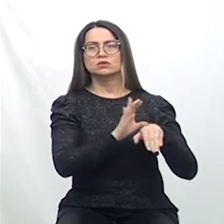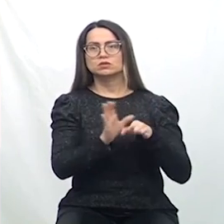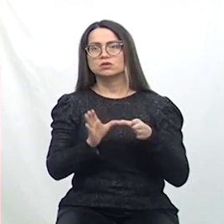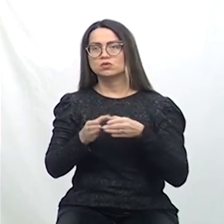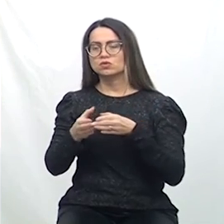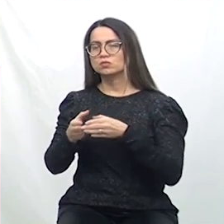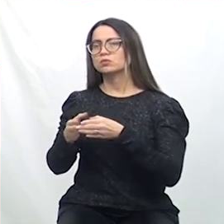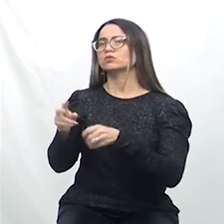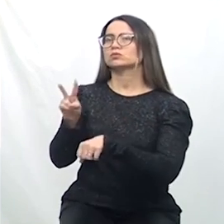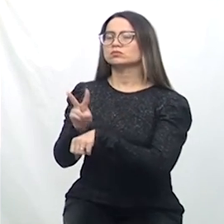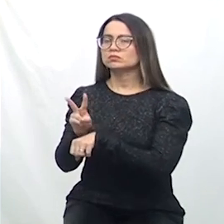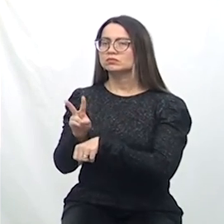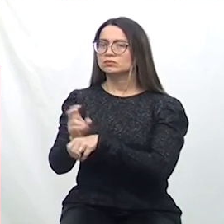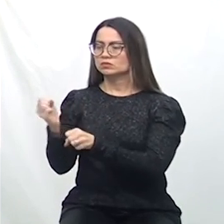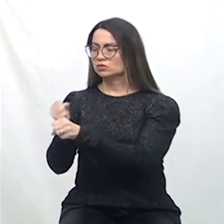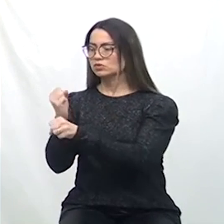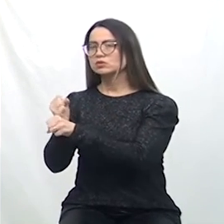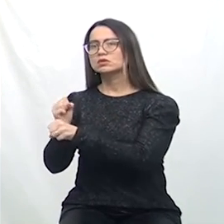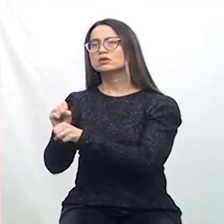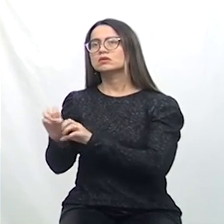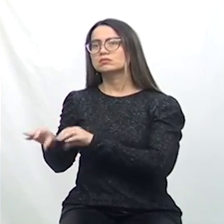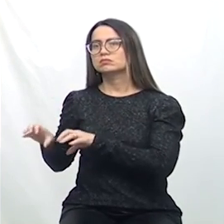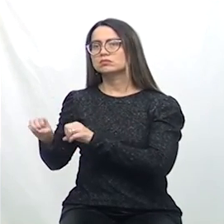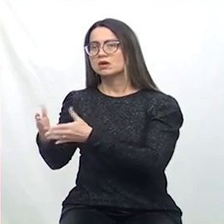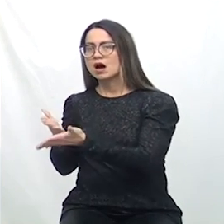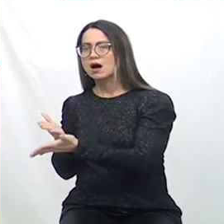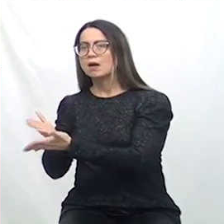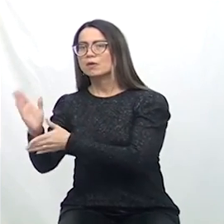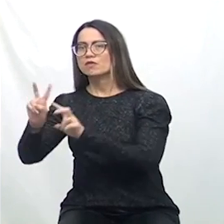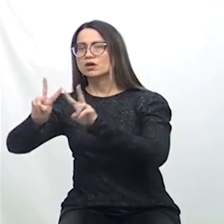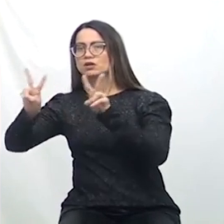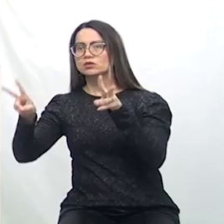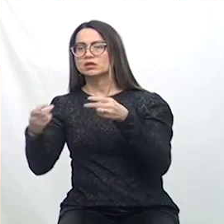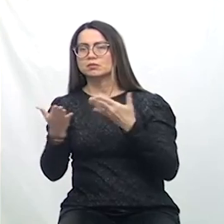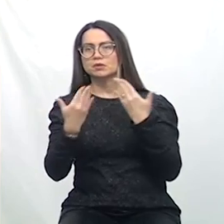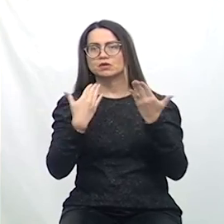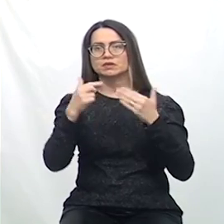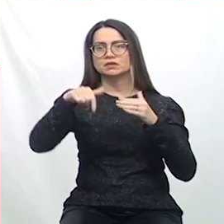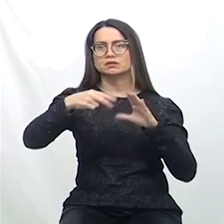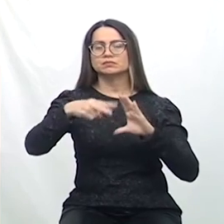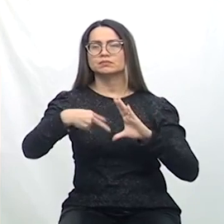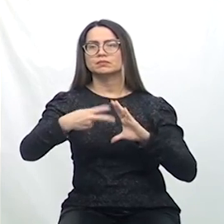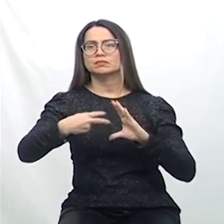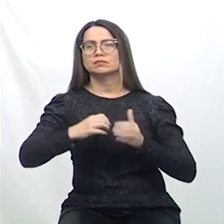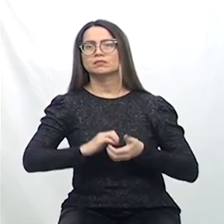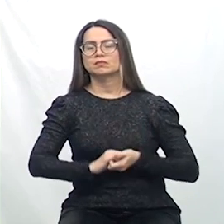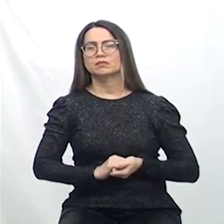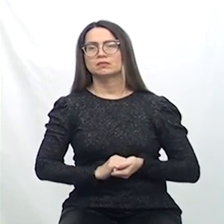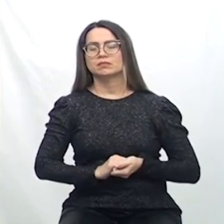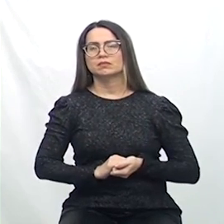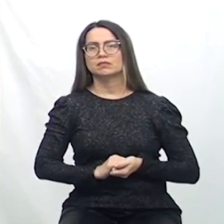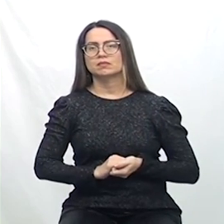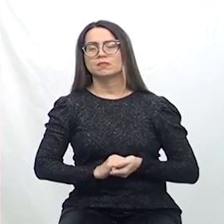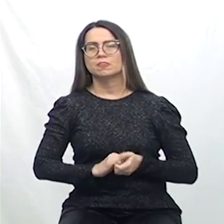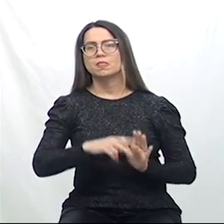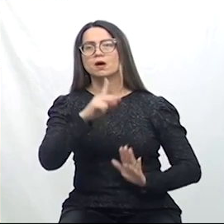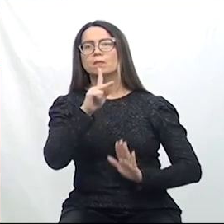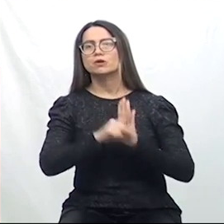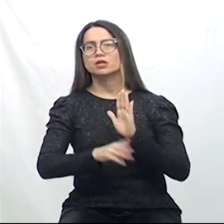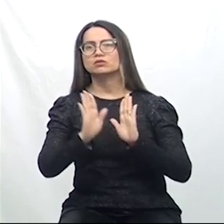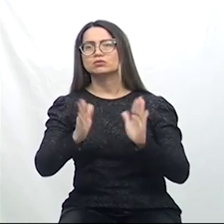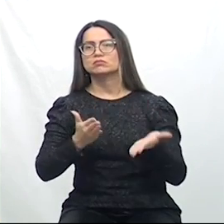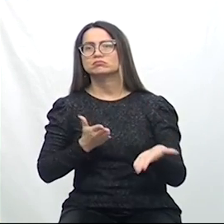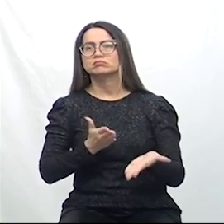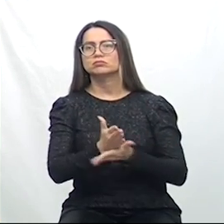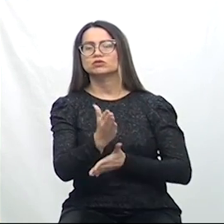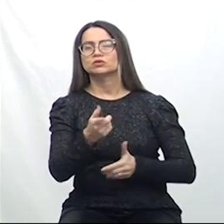e fiscalização opinaram pela aprovação, encaminhando a matéria para a deliberação do plenário. O projeto foi aprovado em